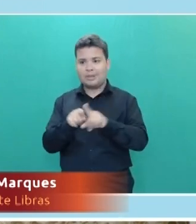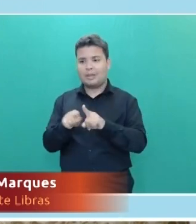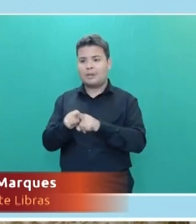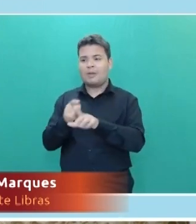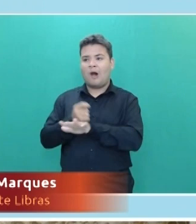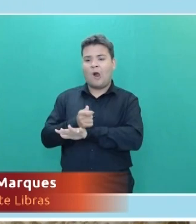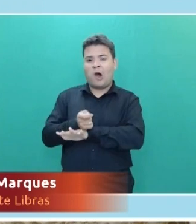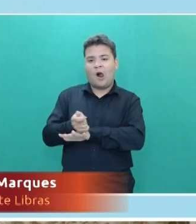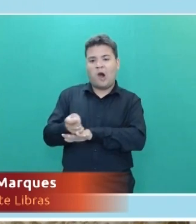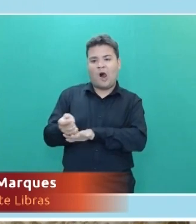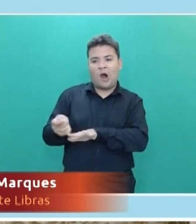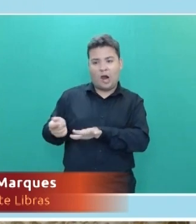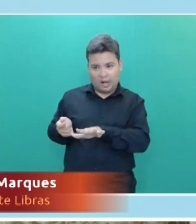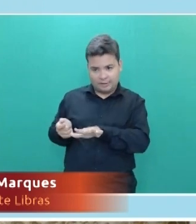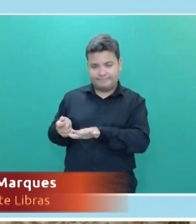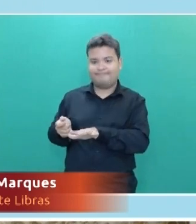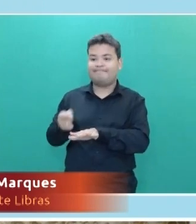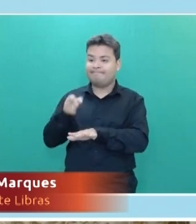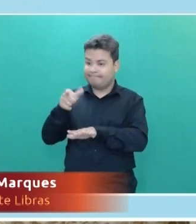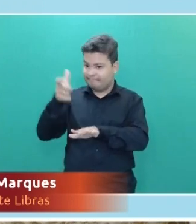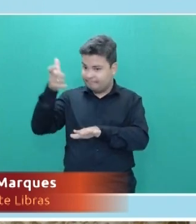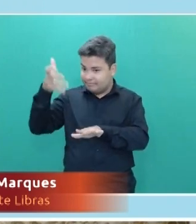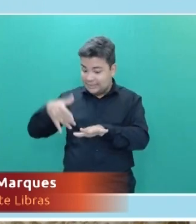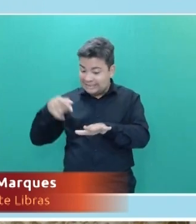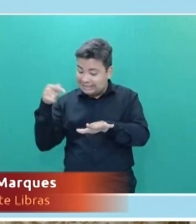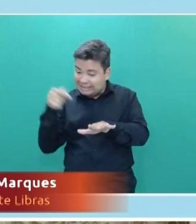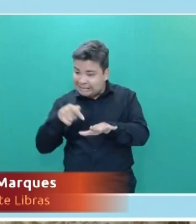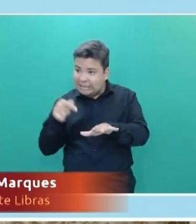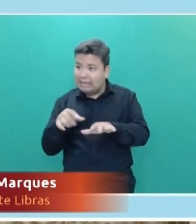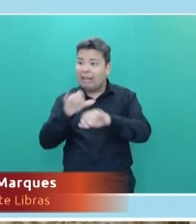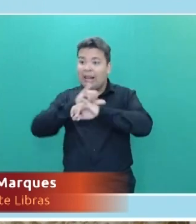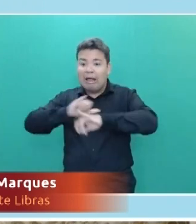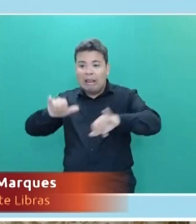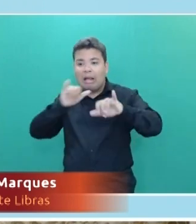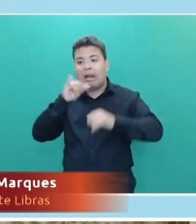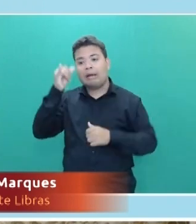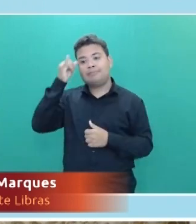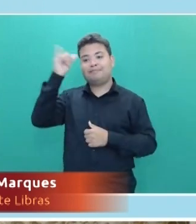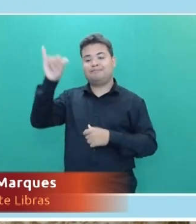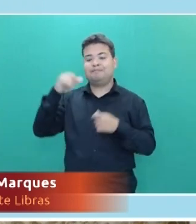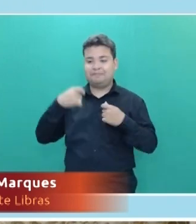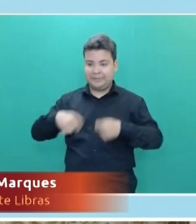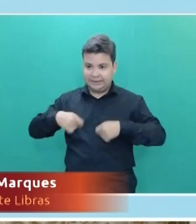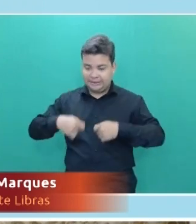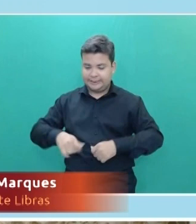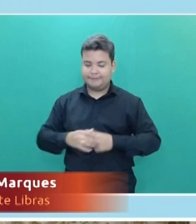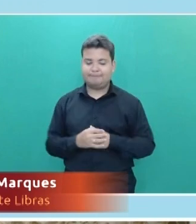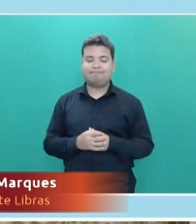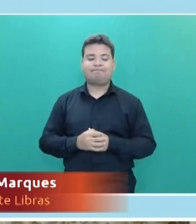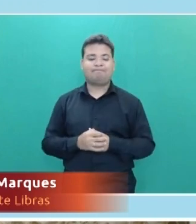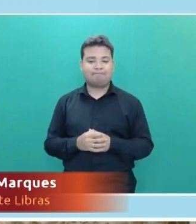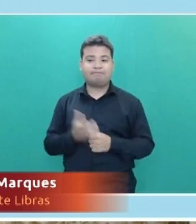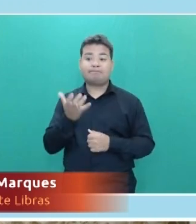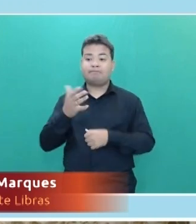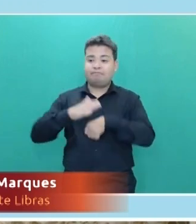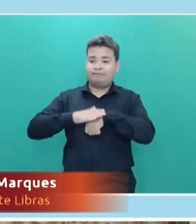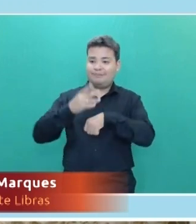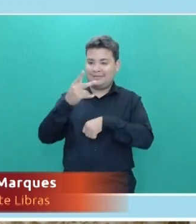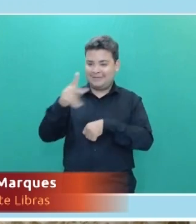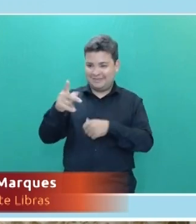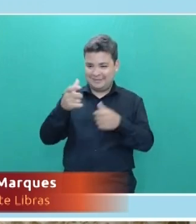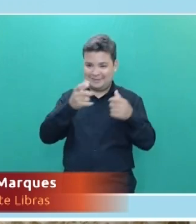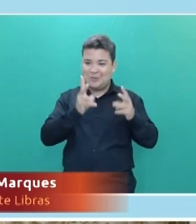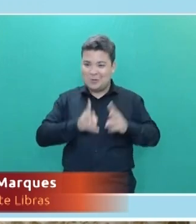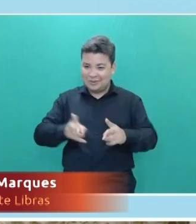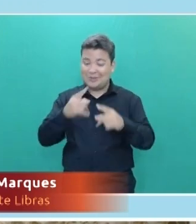uma forma também de tentar evitar a propagação desses ataques. Queria que a senhora voltasse, né, naquela ideia que eu tive que